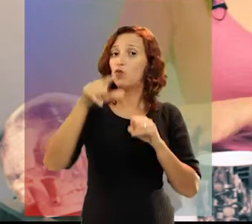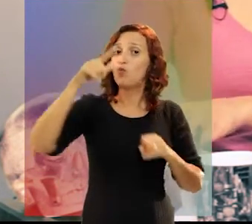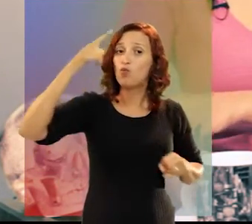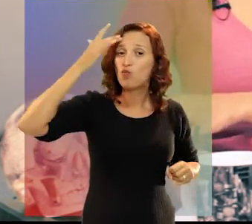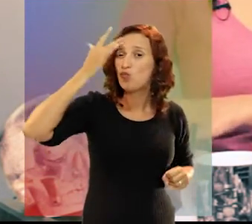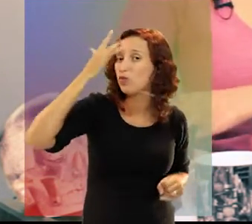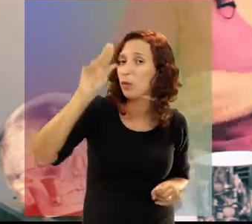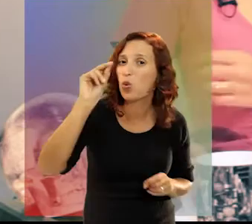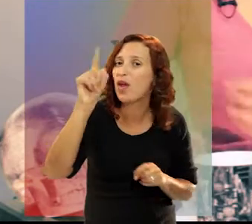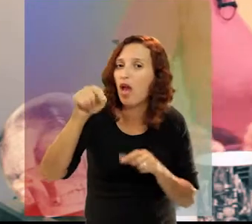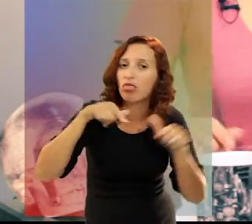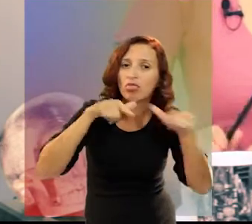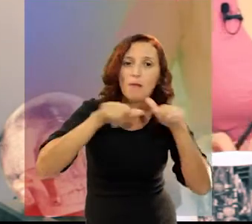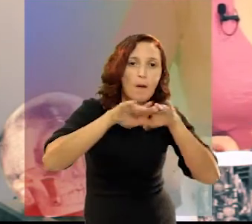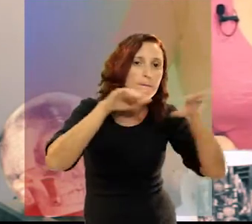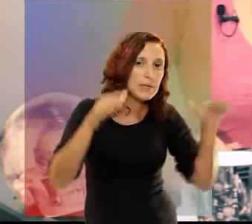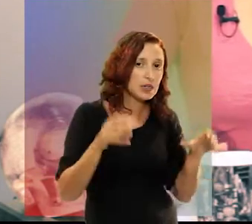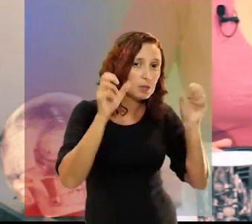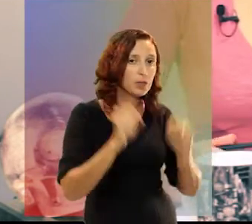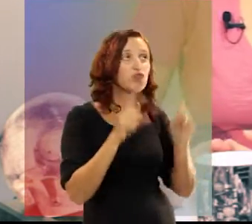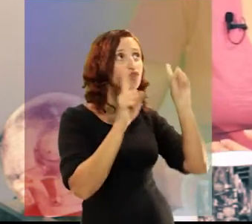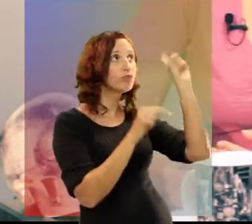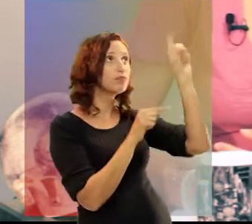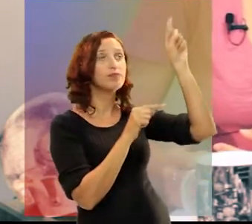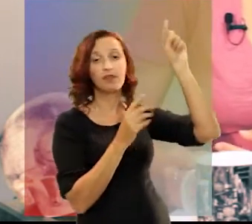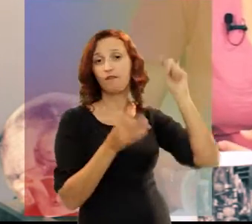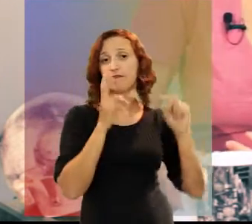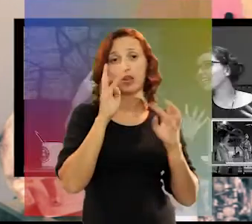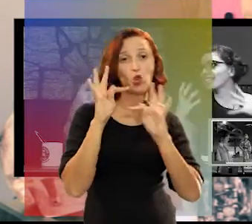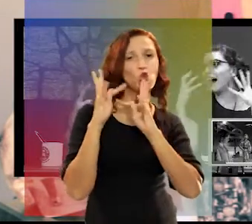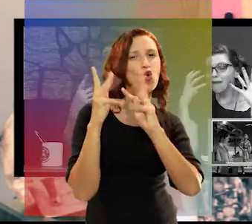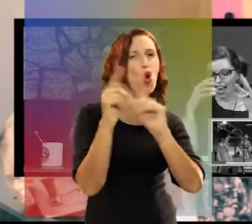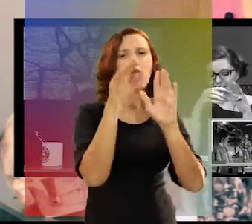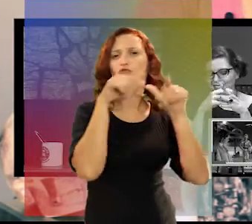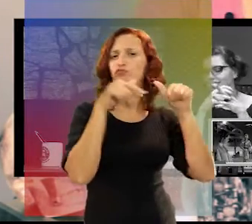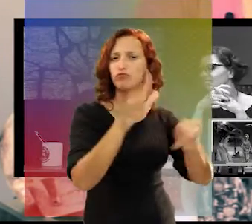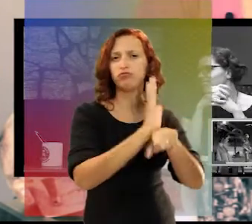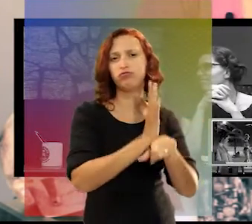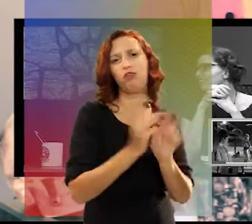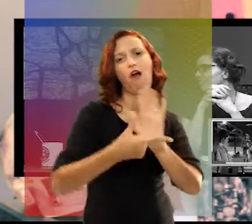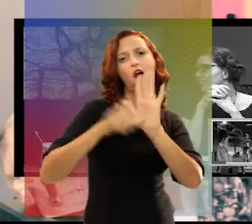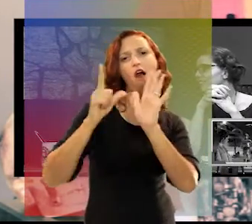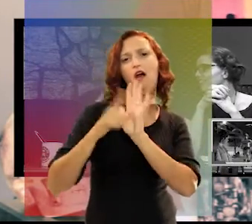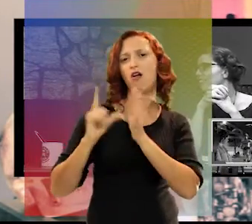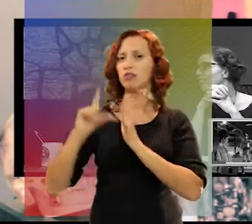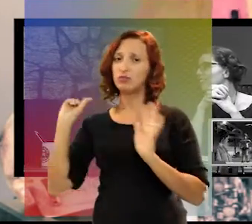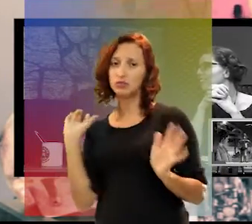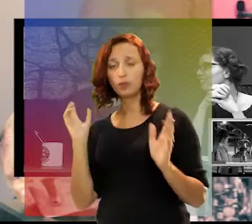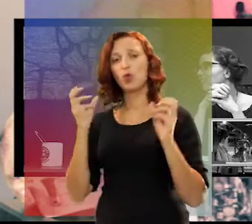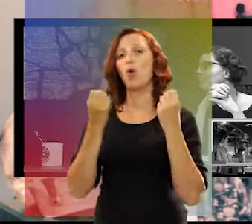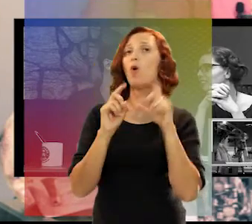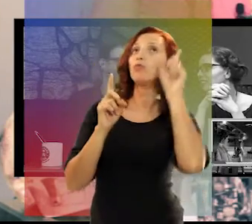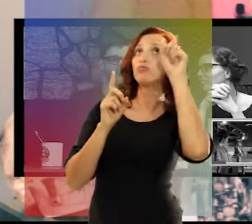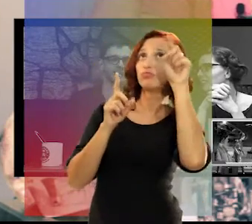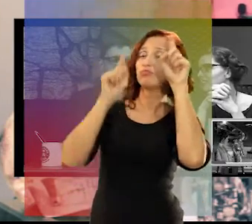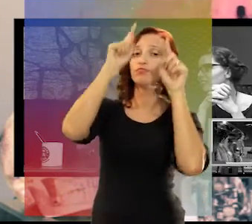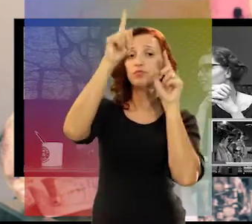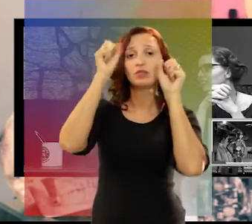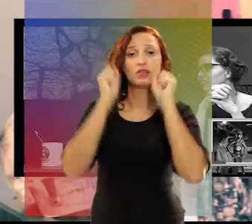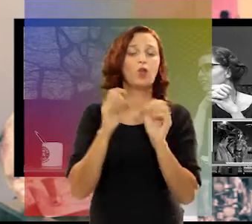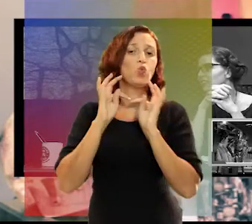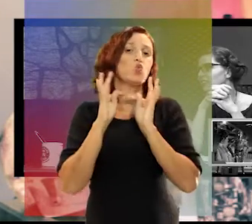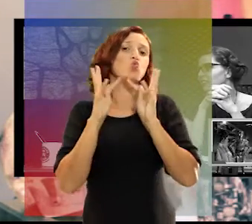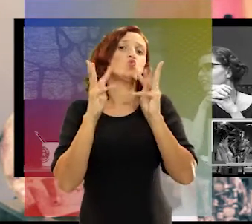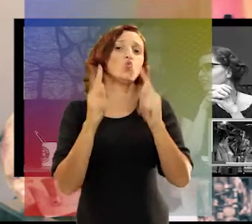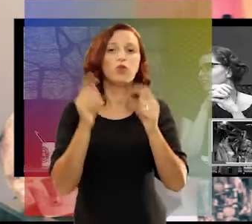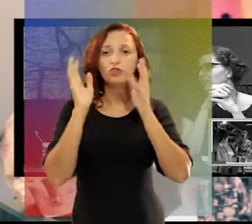aqui. Se você não sabe o que é o trabalho de mesa, você pode clicar aqui pra ver todos os programas que a gente já falou, alguns deles sair caçando, ou aqui que a